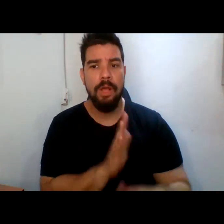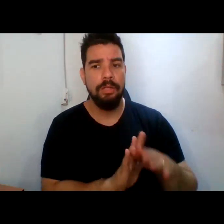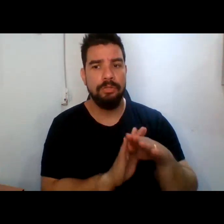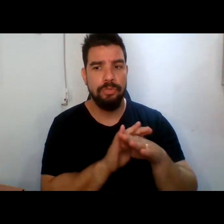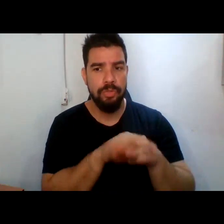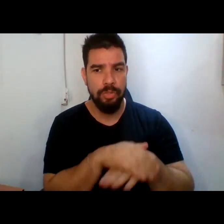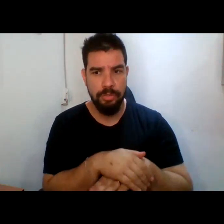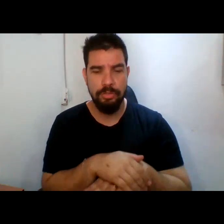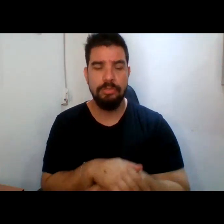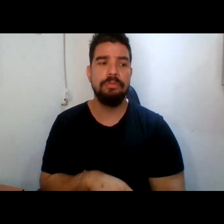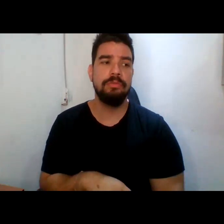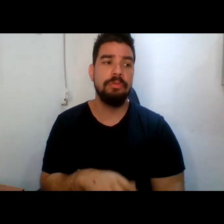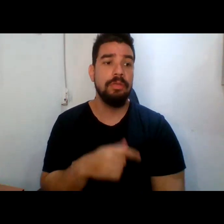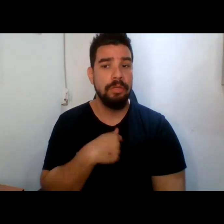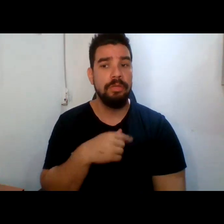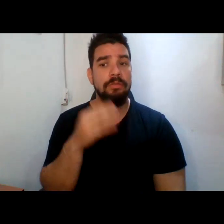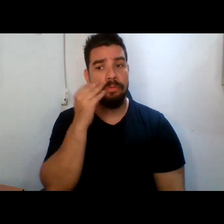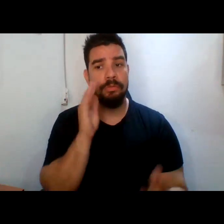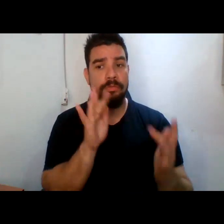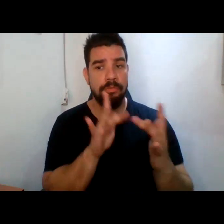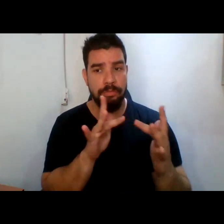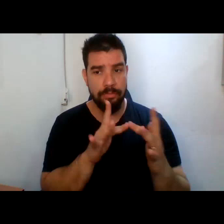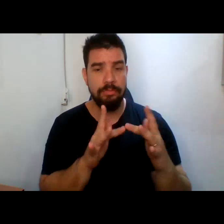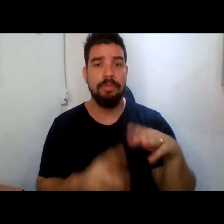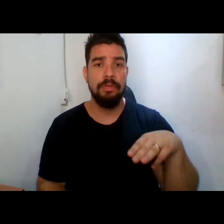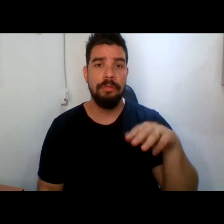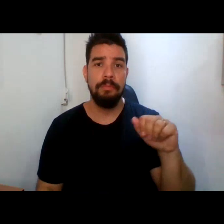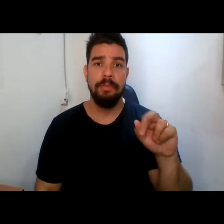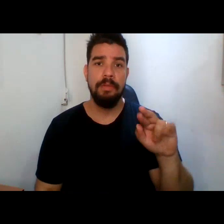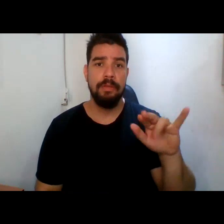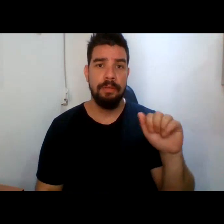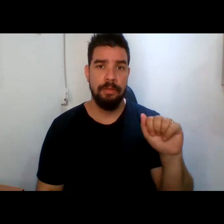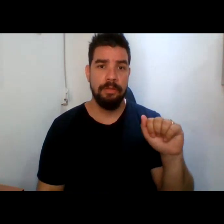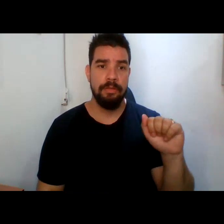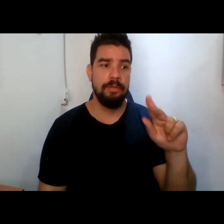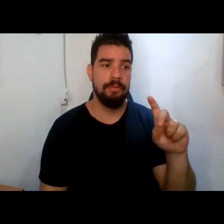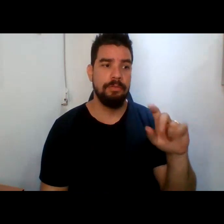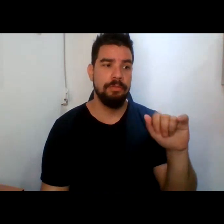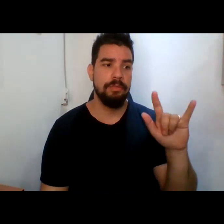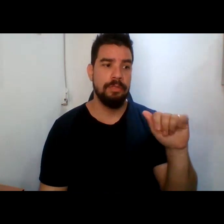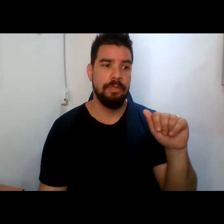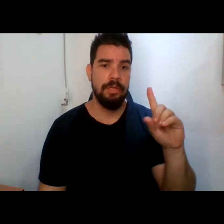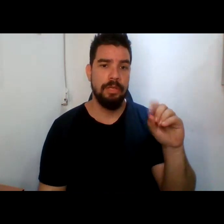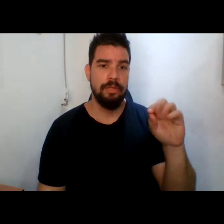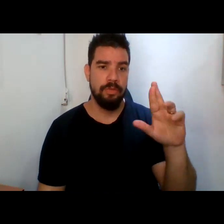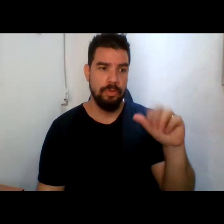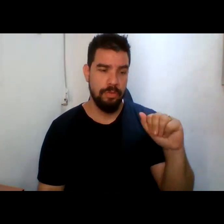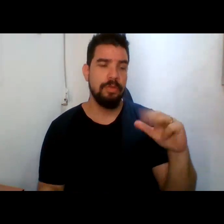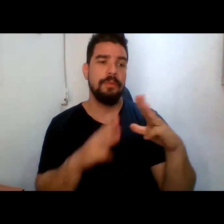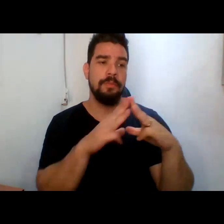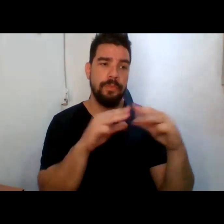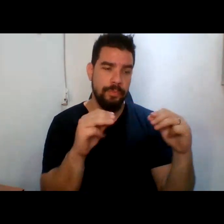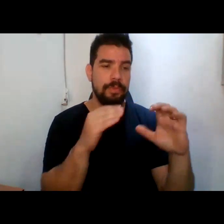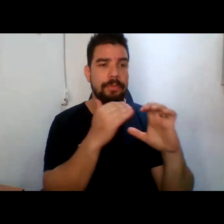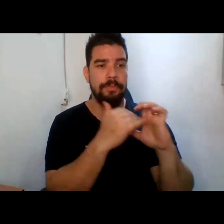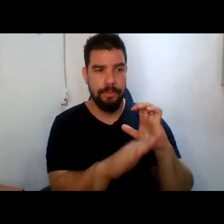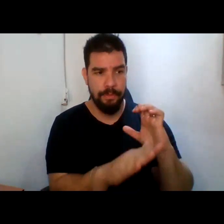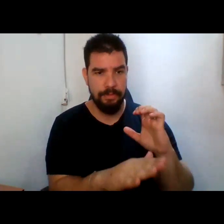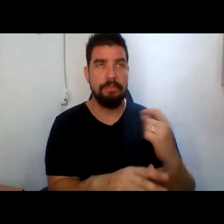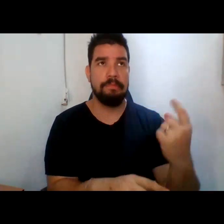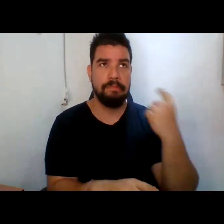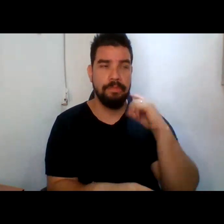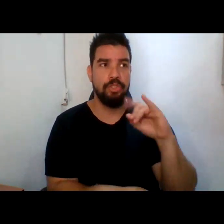Eu estou tentando entrar em contato com a professora Maria Auxiliadora. Desde o dia 3 de junho, eu tentei pelo Moodle, eu tentei pelo e-mail,